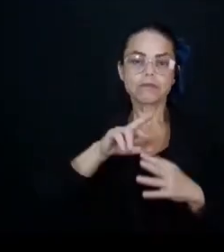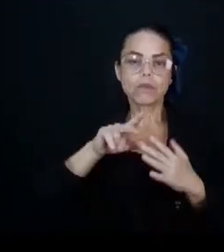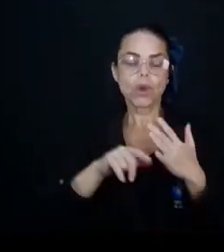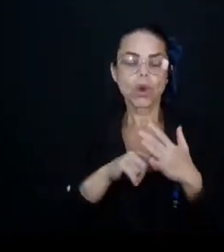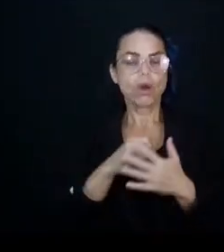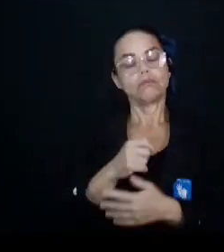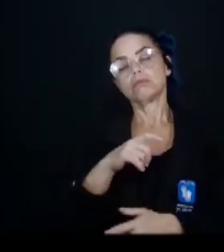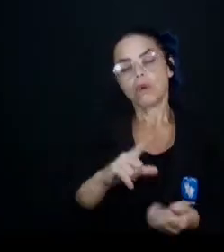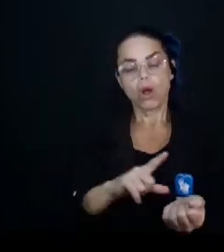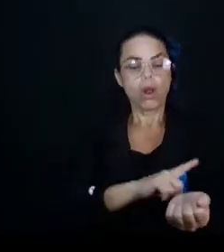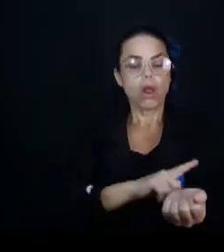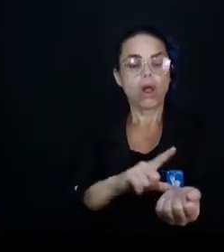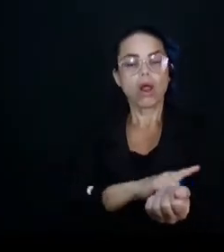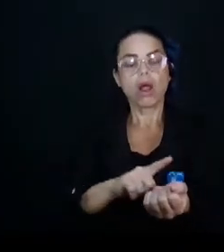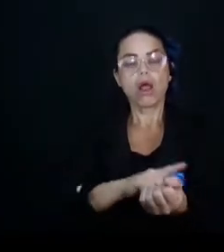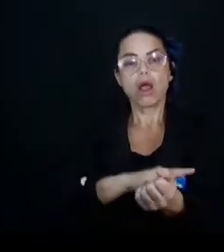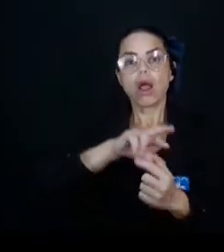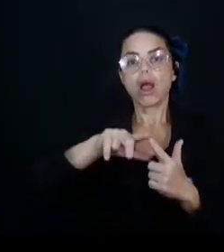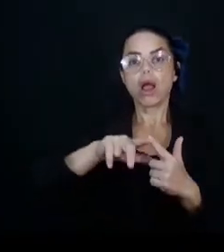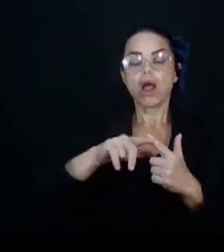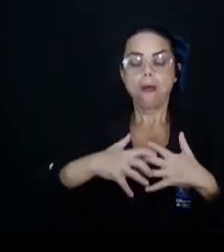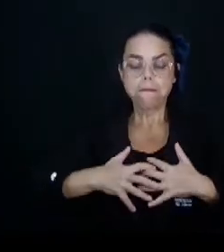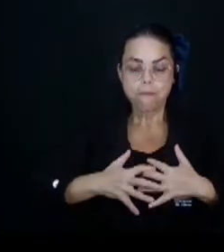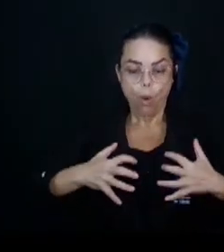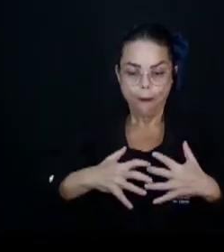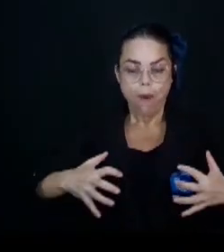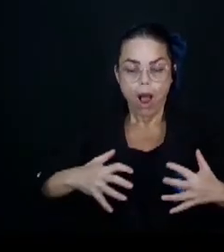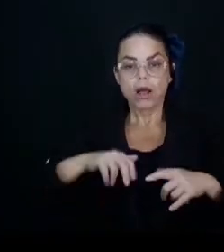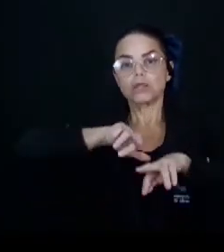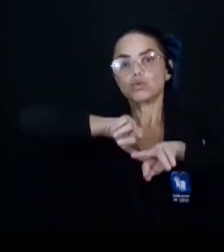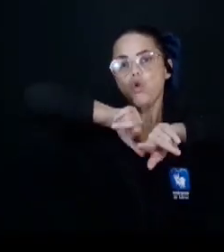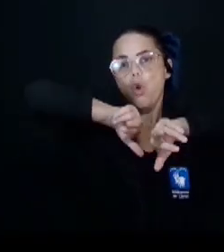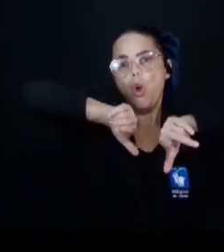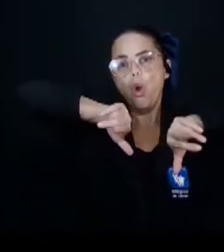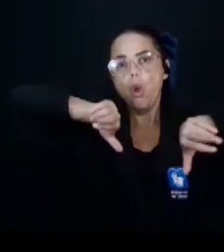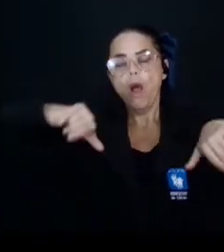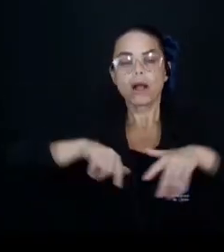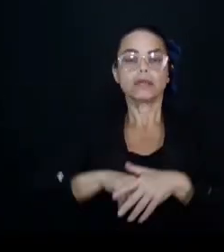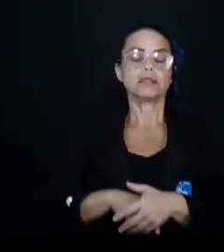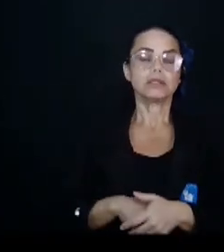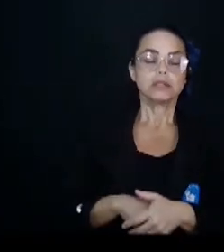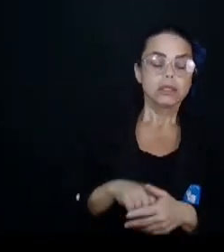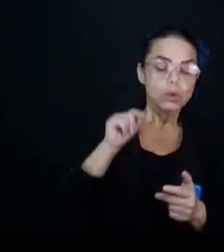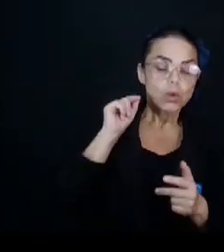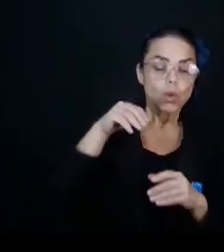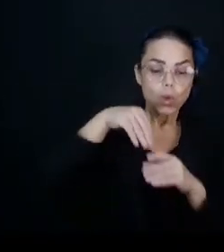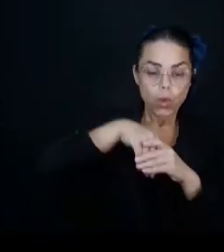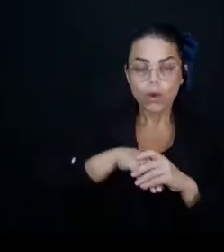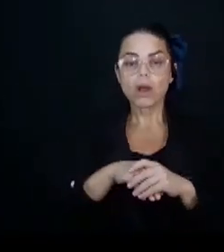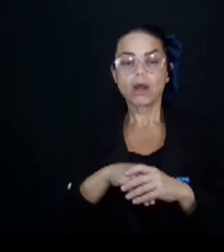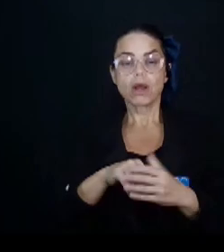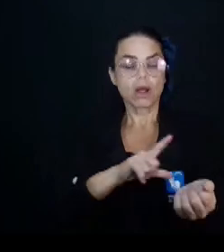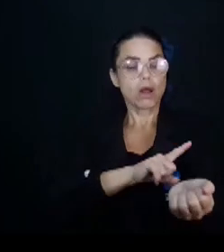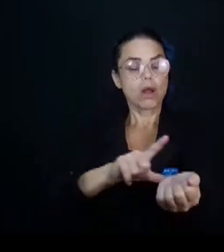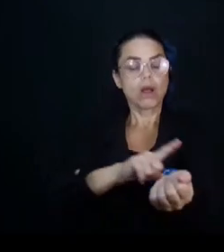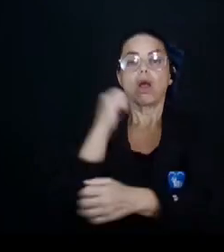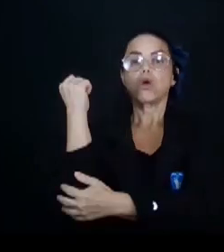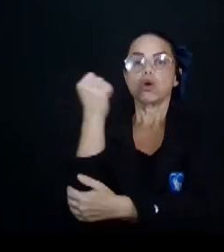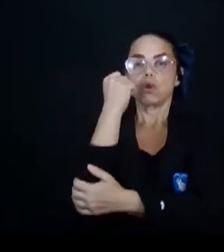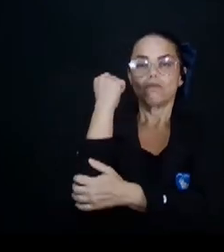se manifestam de maneiras bem diferentes entre si. Então, as leucemias agudas, elas são